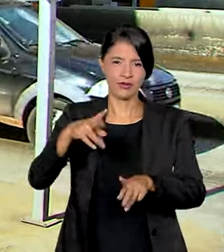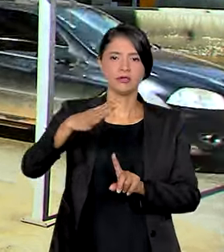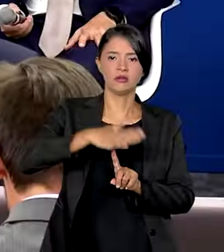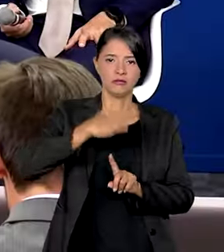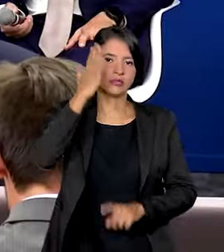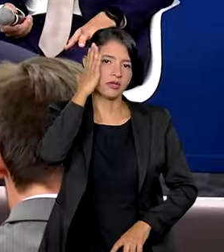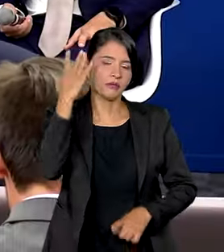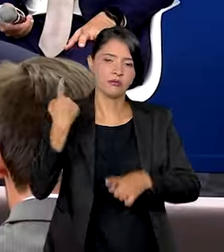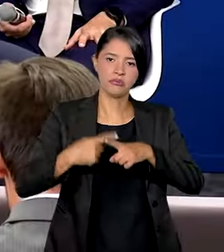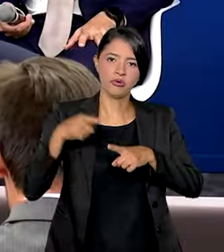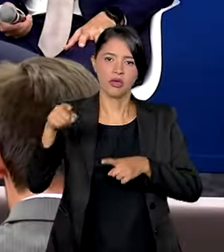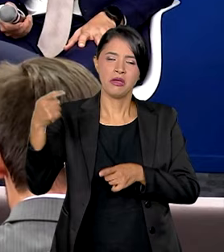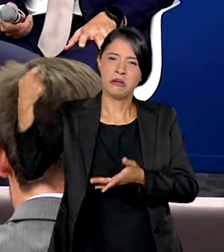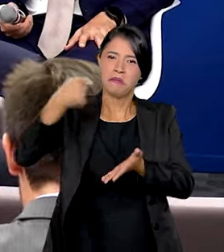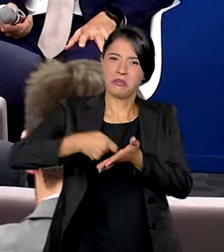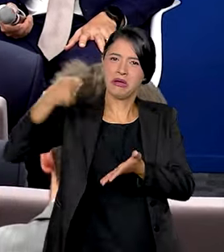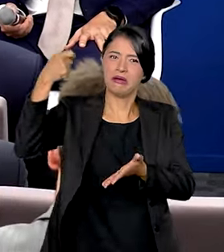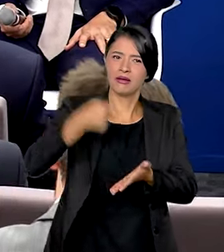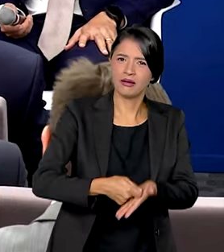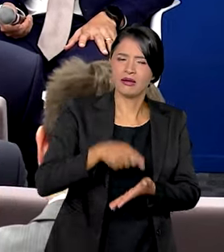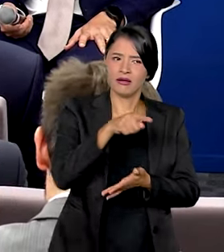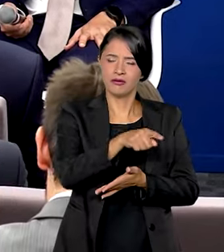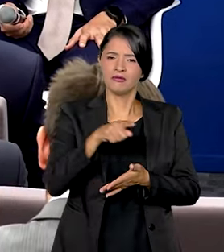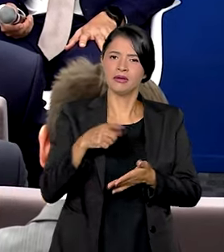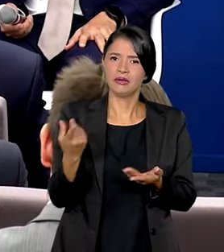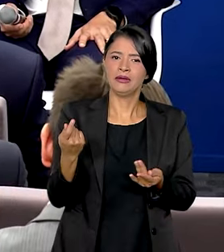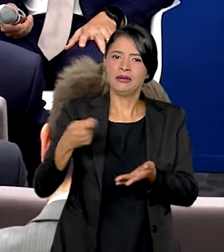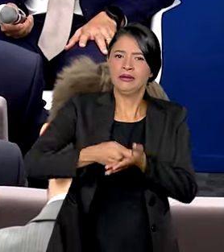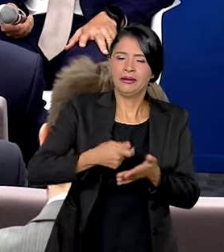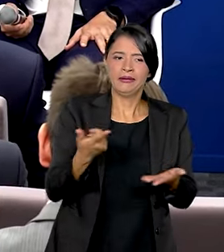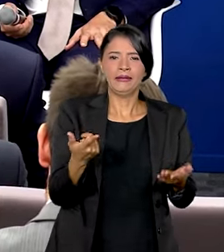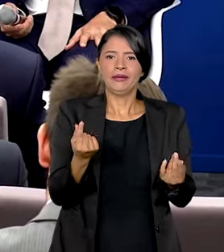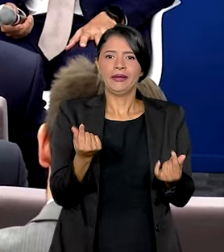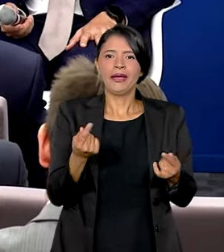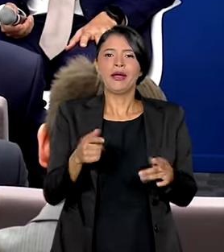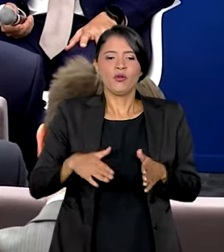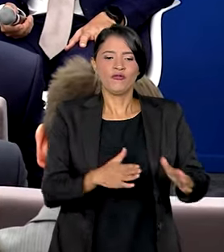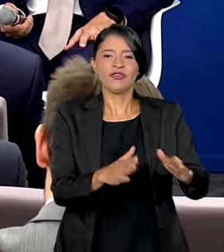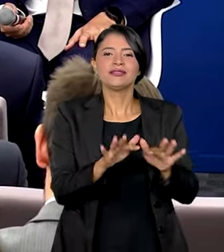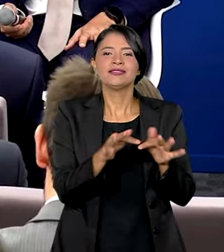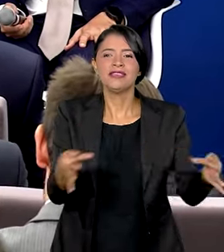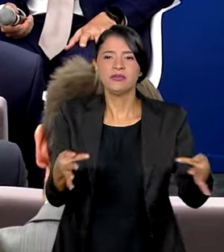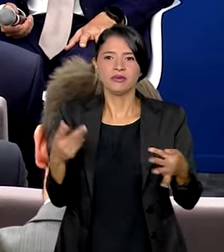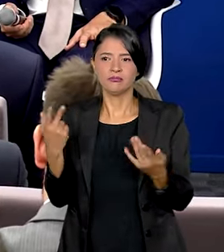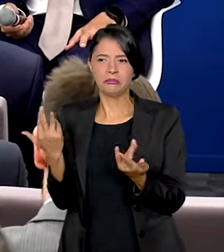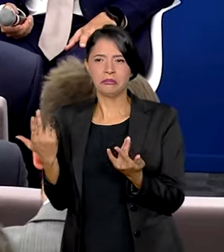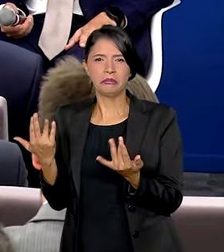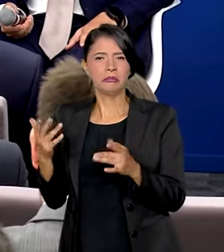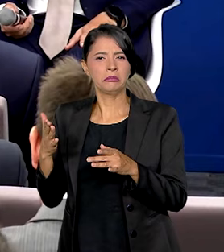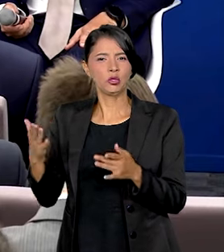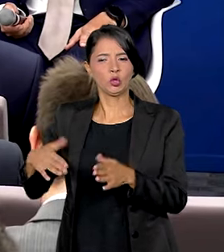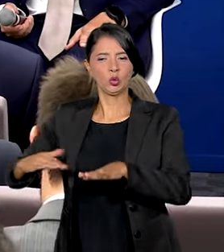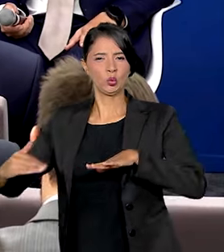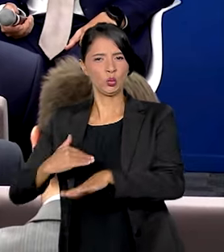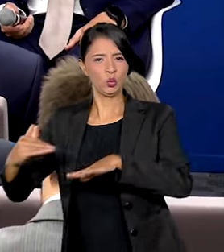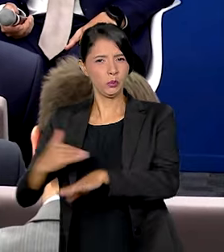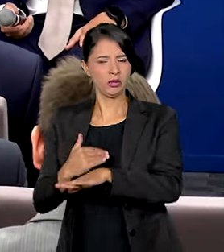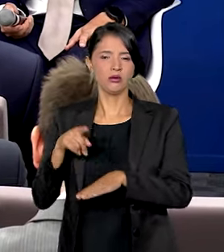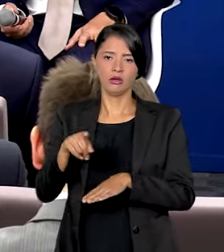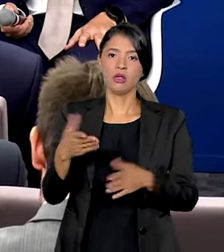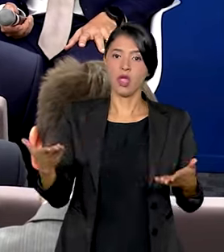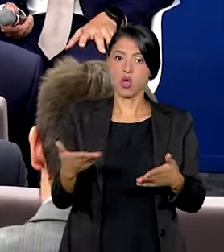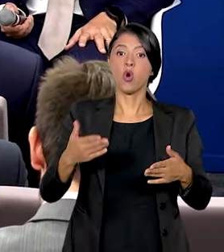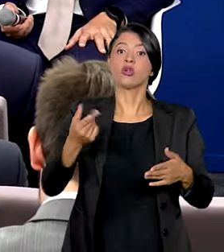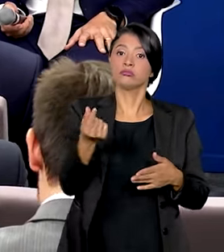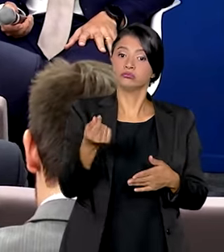porque pagava preço de rodovia simples como se fosse dupla por 24 anos. E agora nós estamos trazendo uma